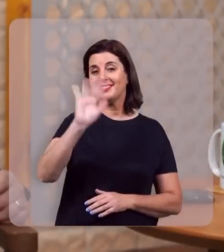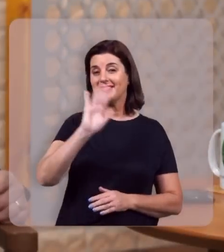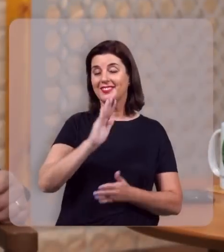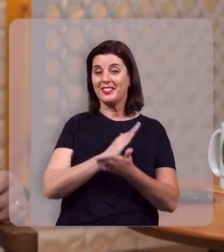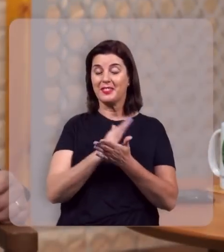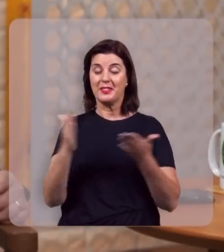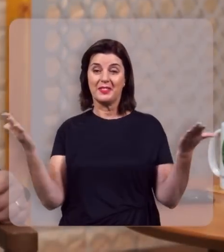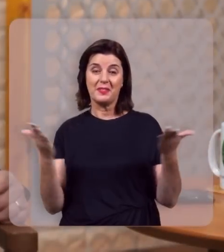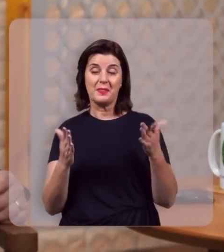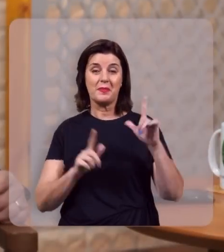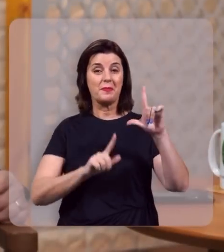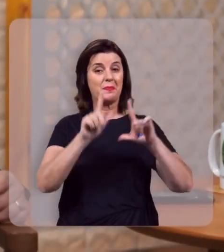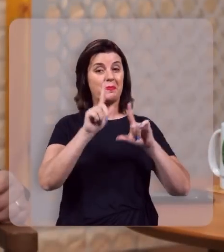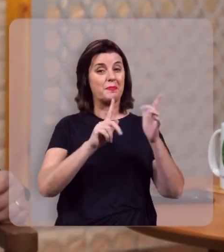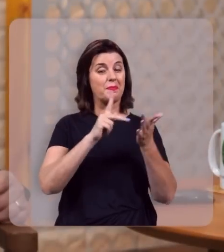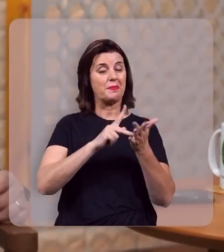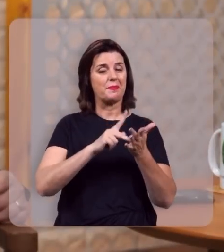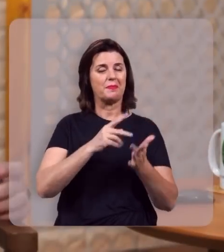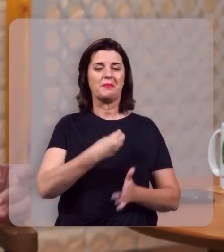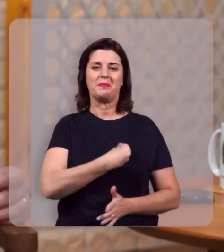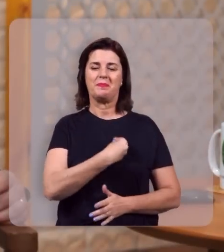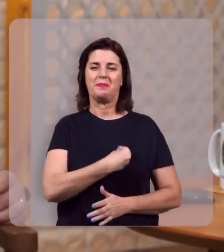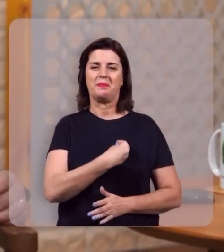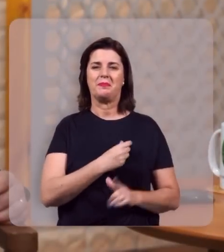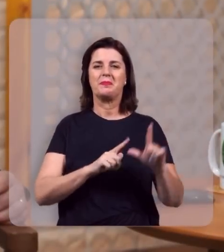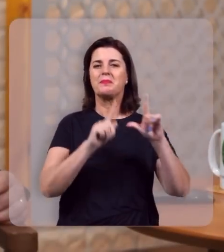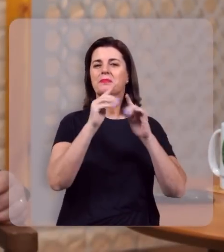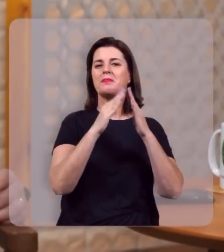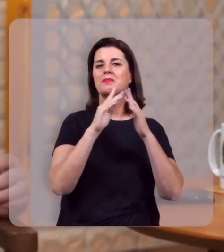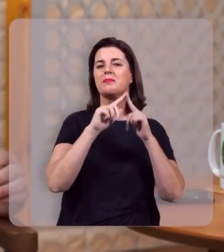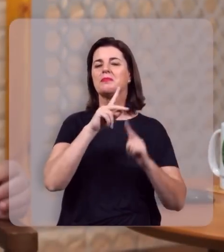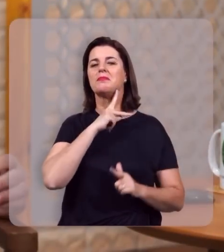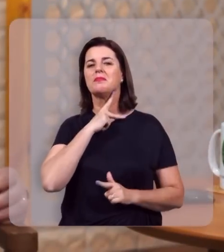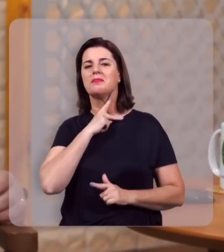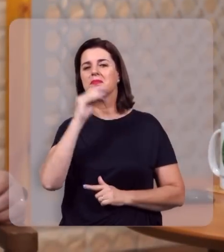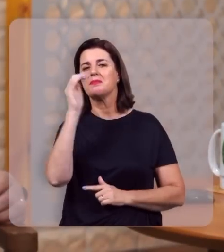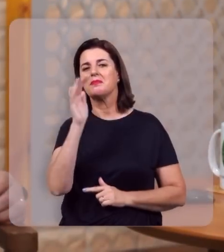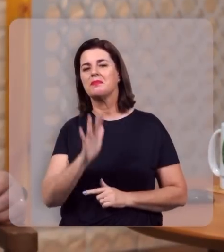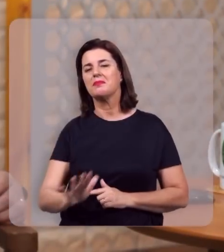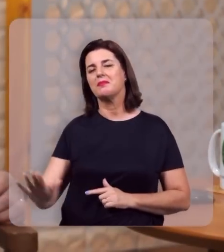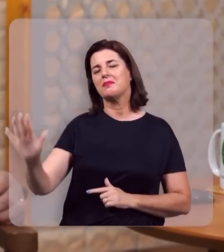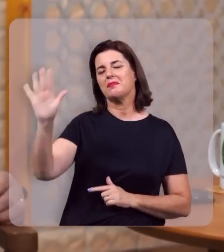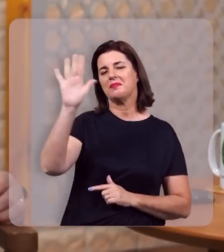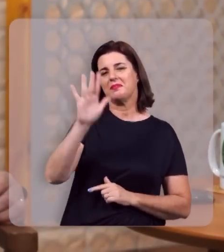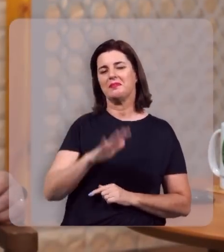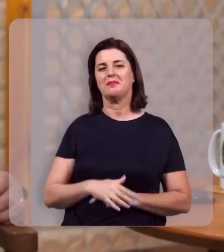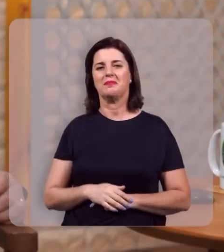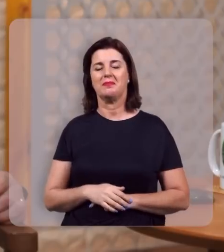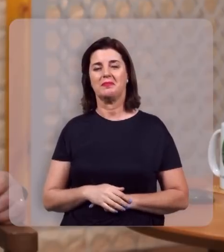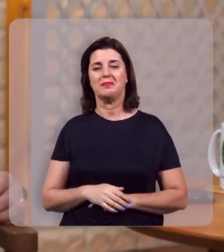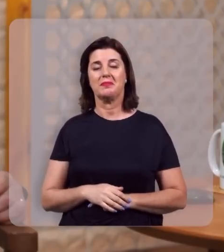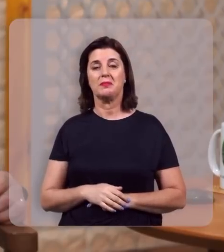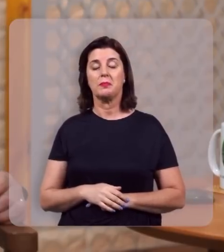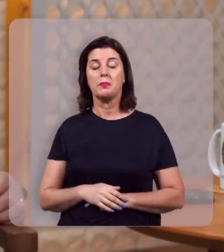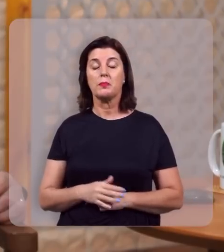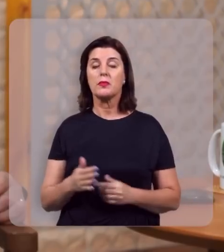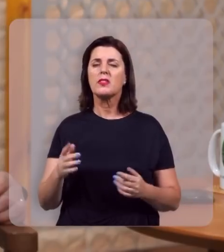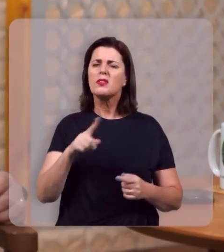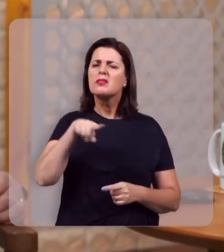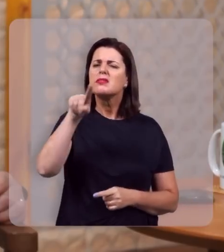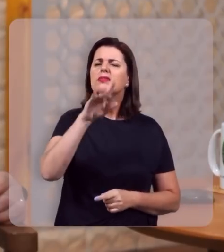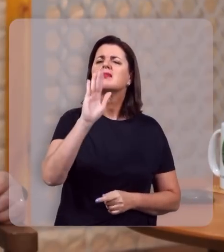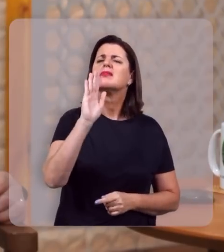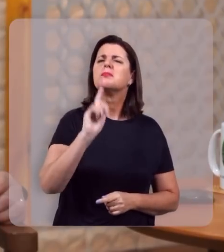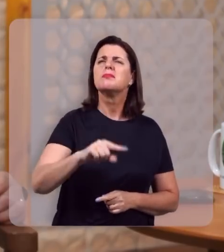Olá, começamos agora mais um Verdade e Vida, programa da Igreja Presbiteriana do Brasil. Você